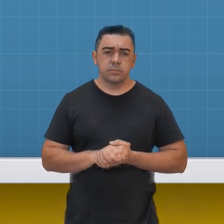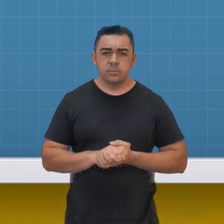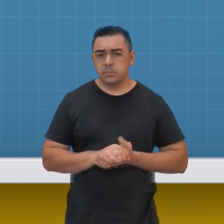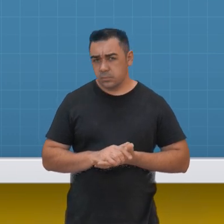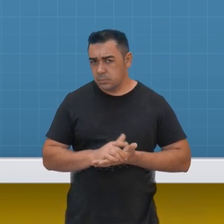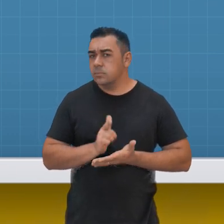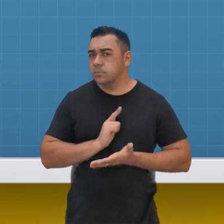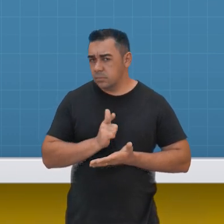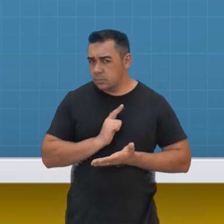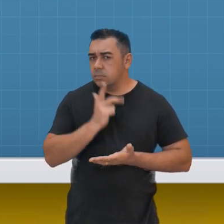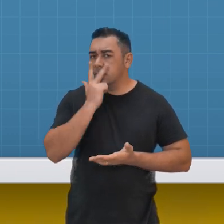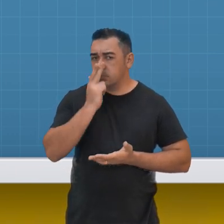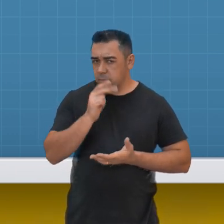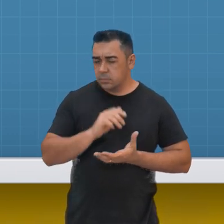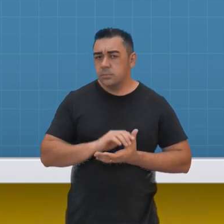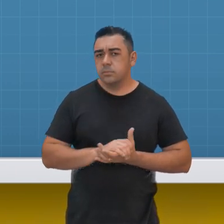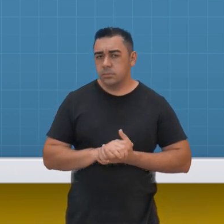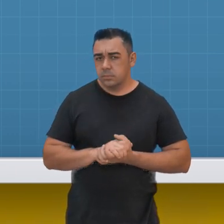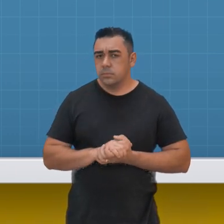Eu acho que tem.